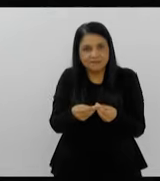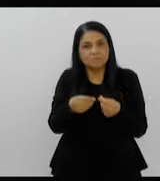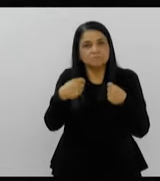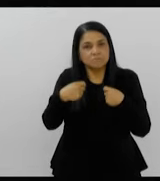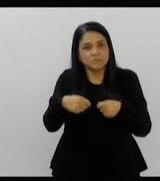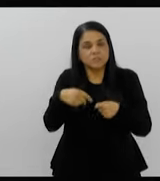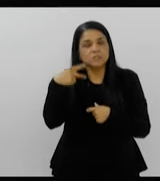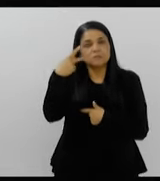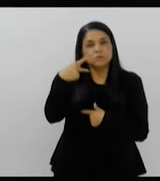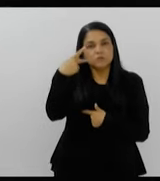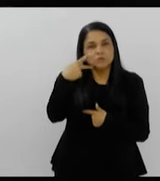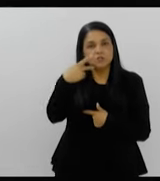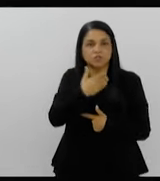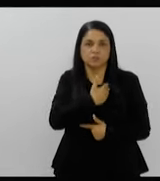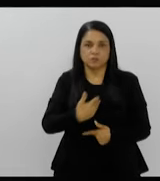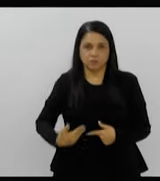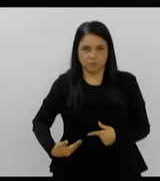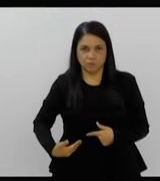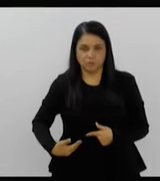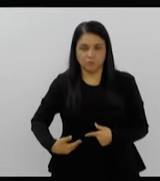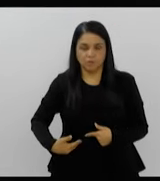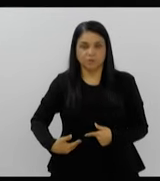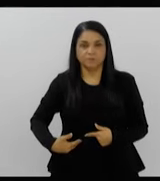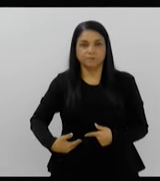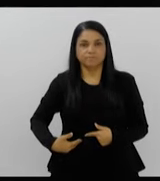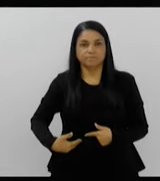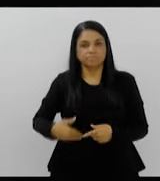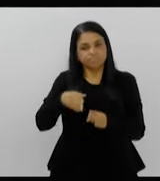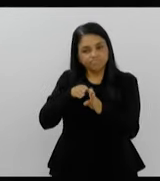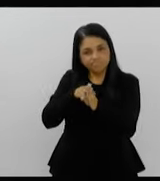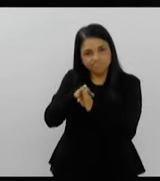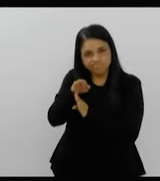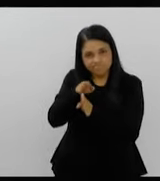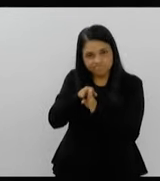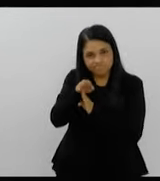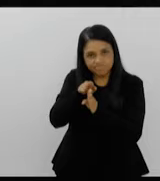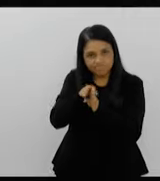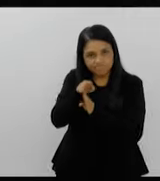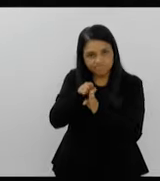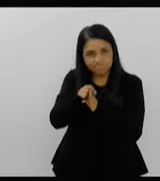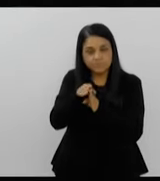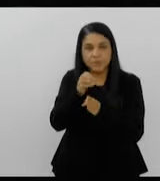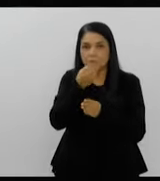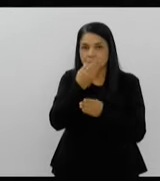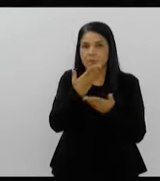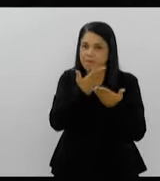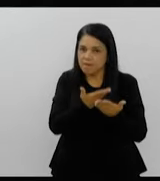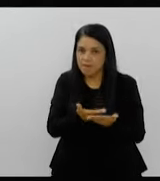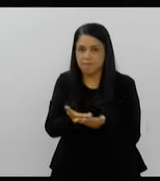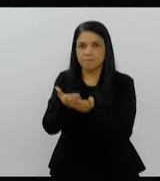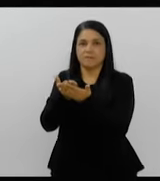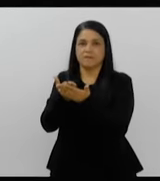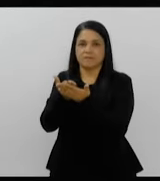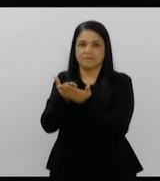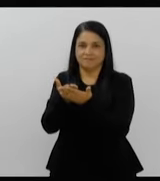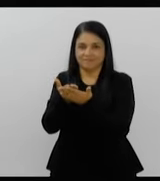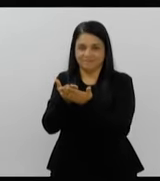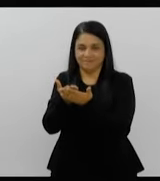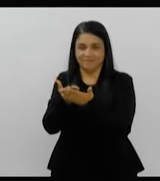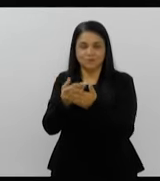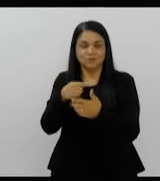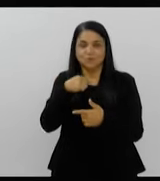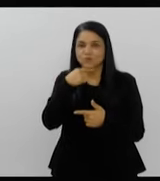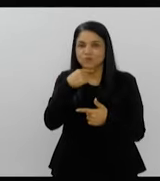demandam políticas públicas de forma orientada, sejam bem encaminhadas. Não tem como a gente